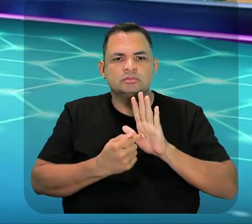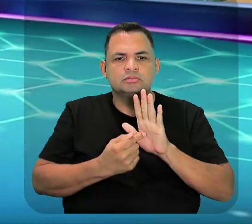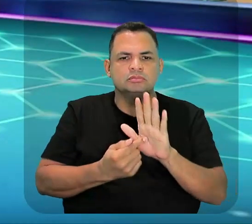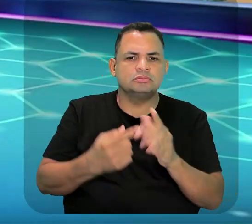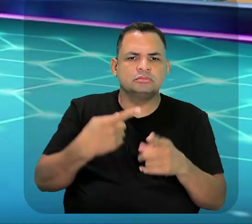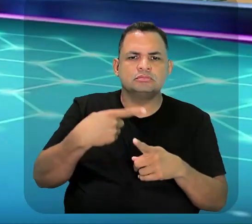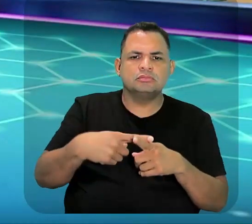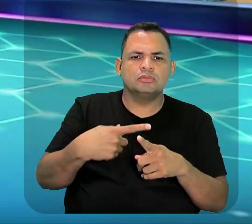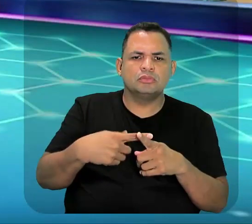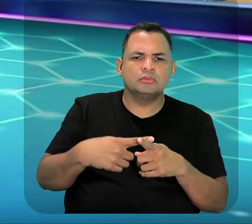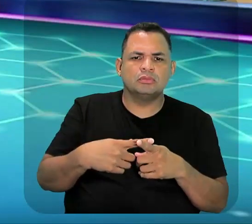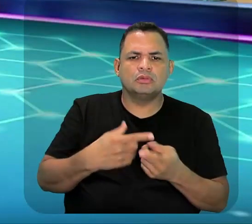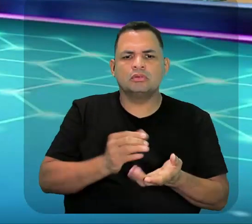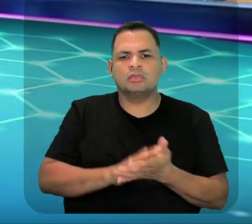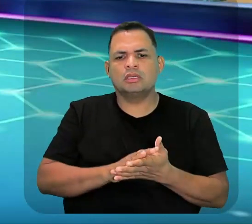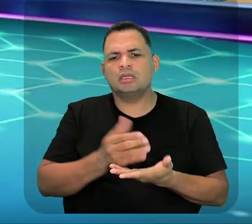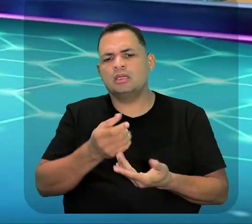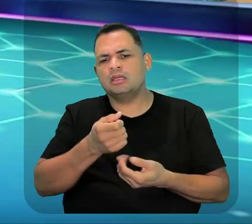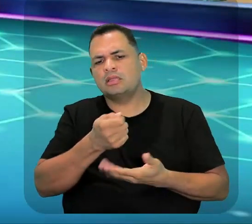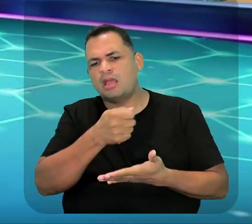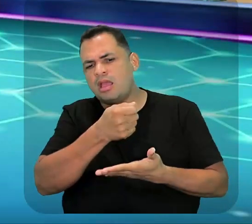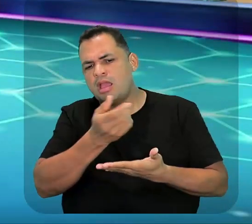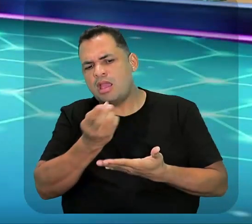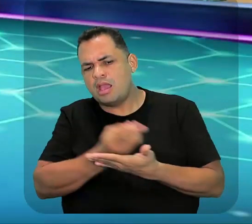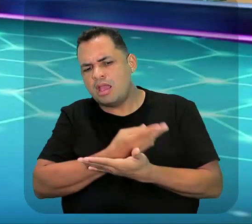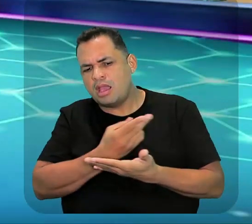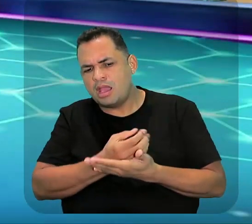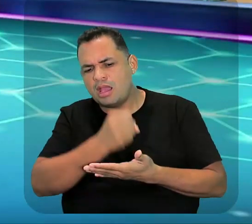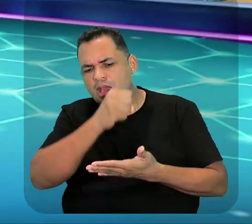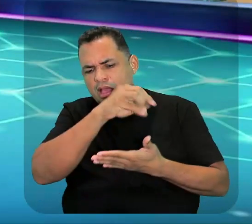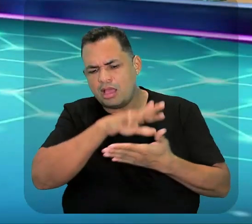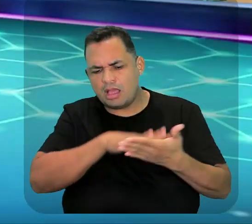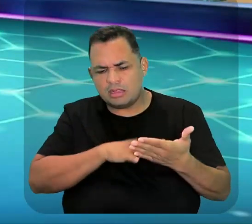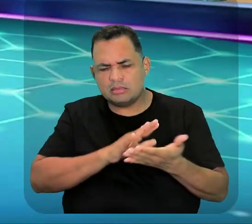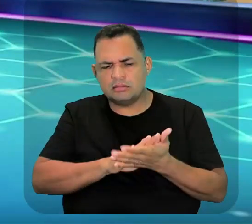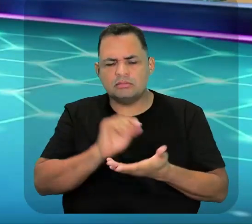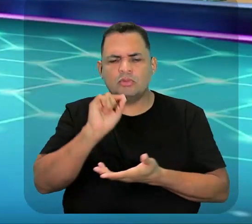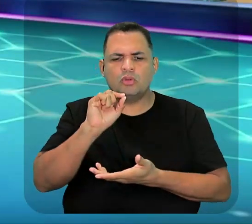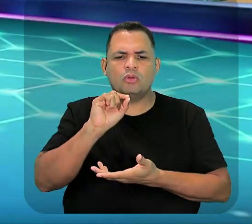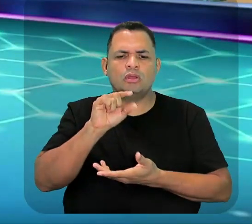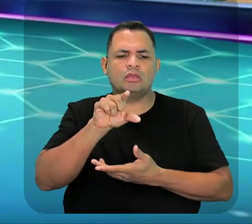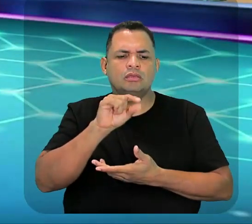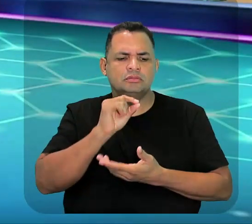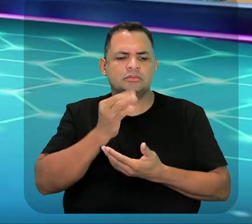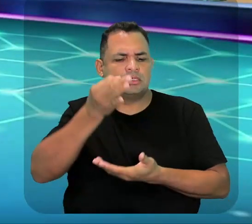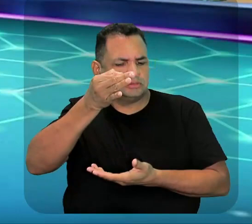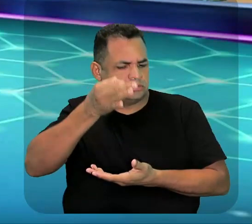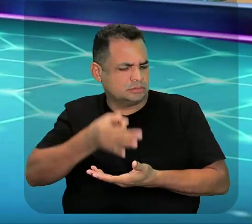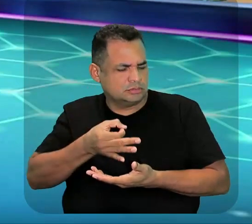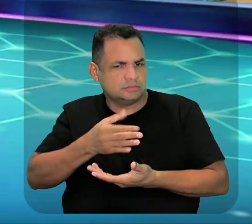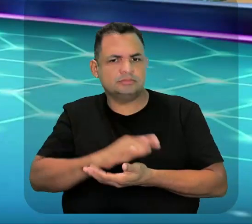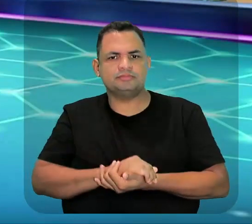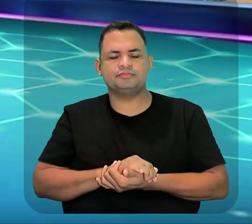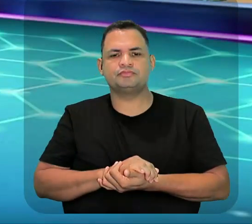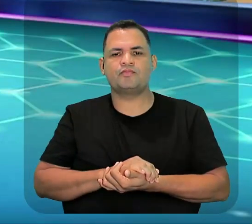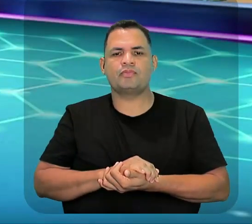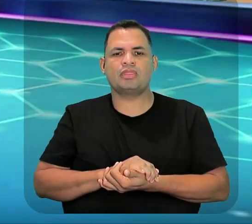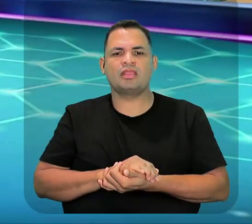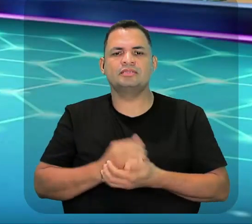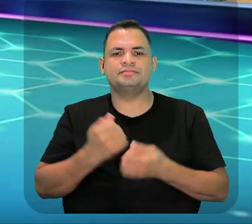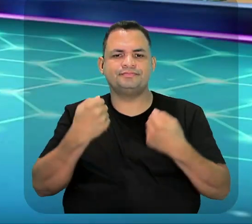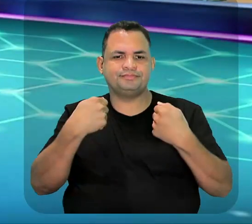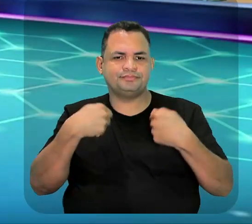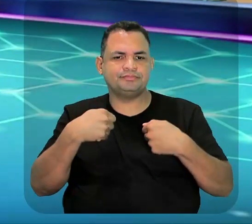mostrando por que uma opção não é a correta, por que aquela opção é a opção certa, para a